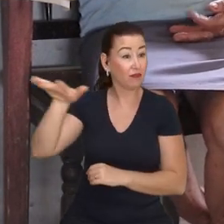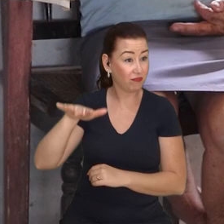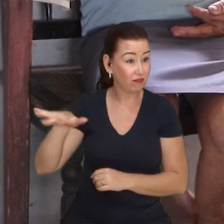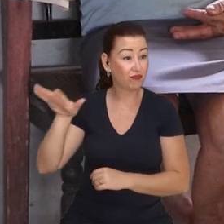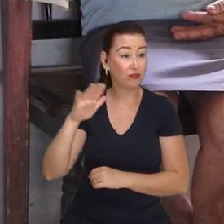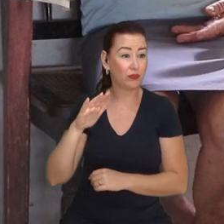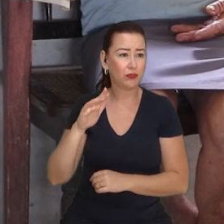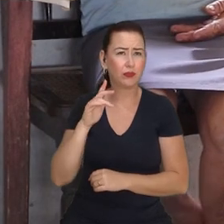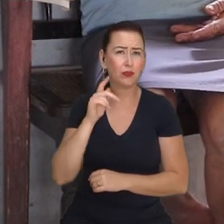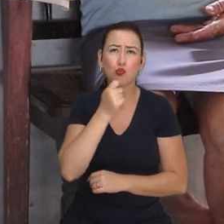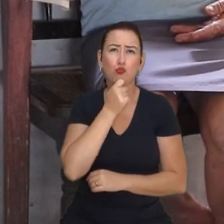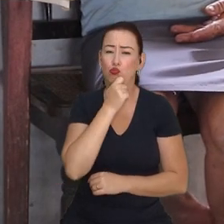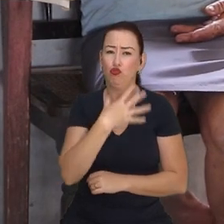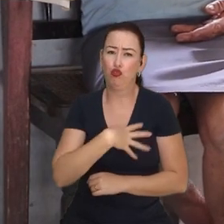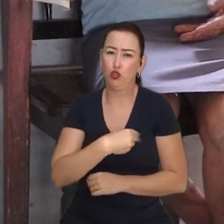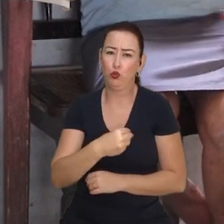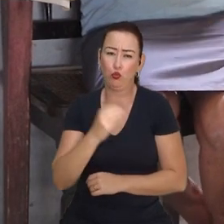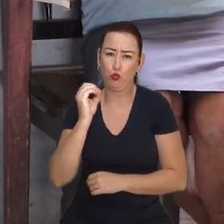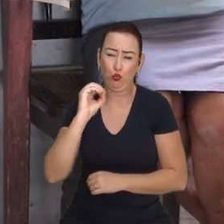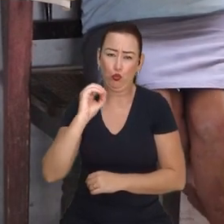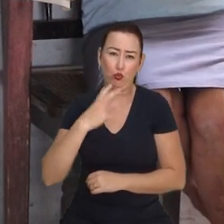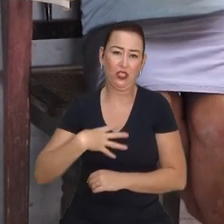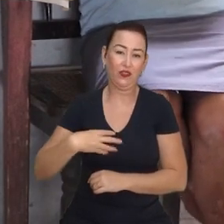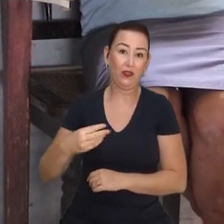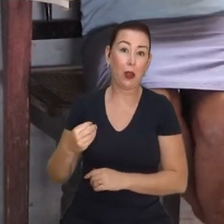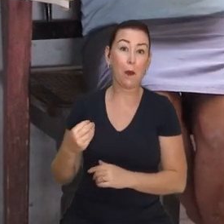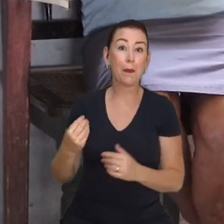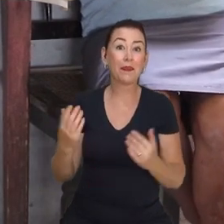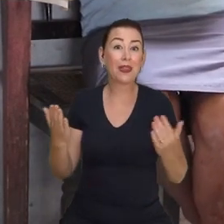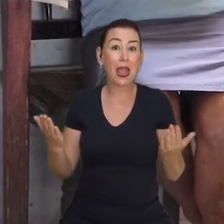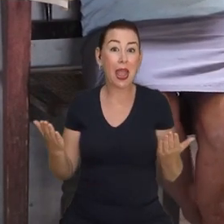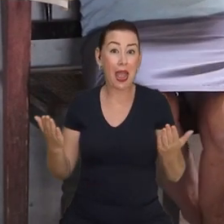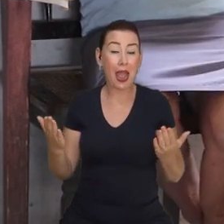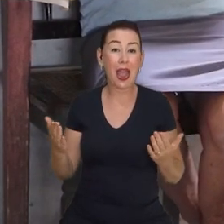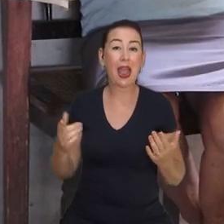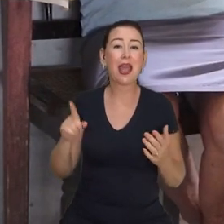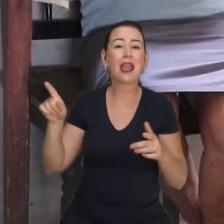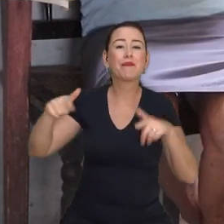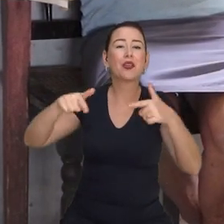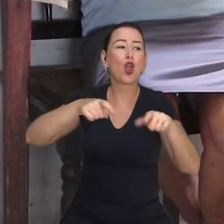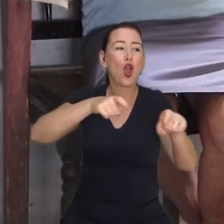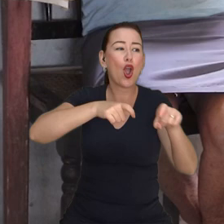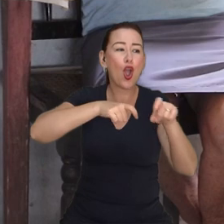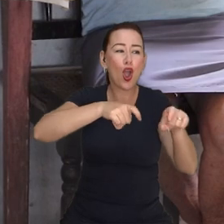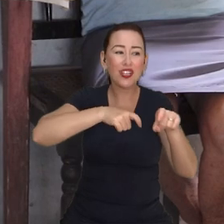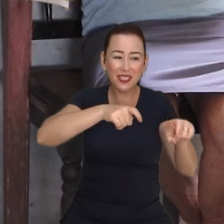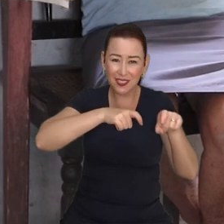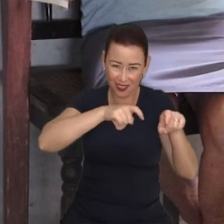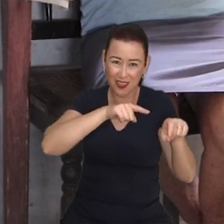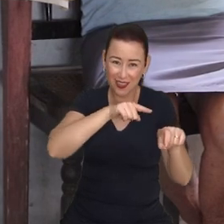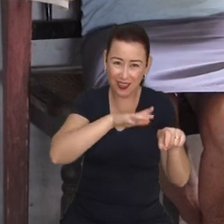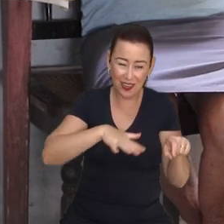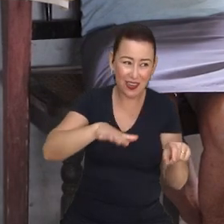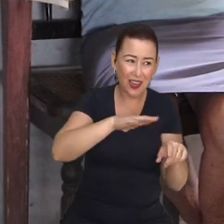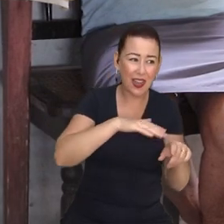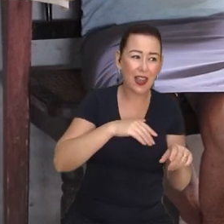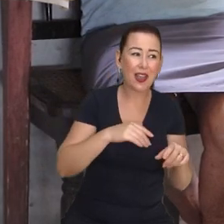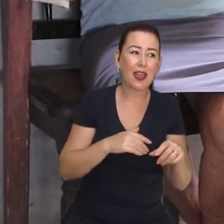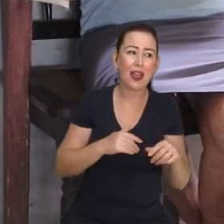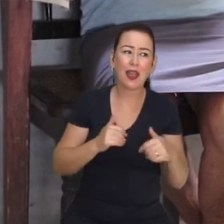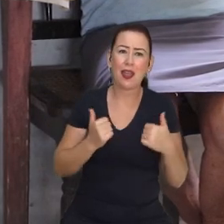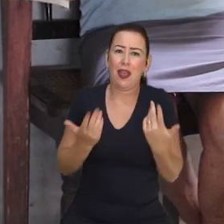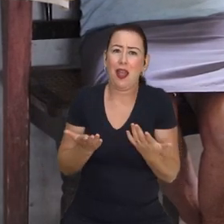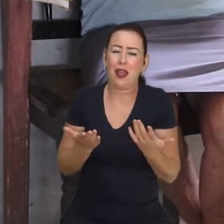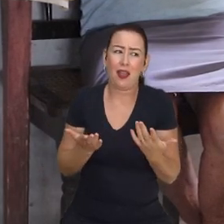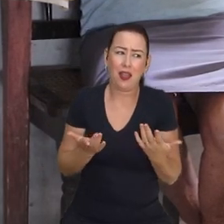doutor? Ainda não. Tinha não? Não. Tinha aí eu tinha roça, aí eu fazia quebra-cabeça, aí